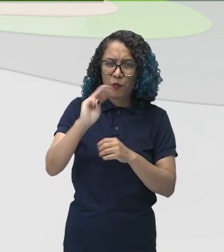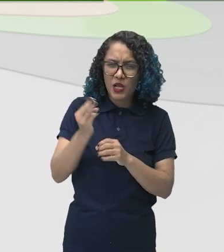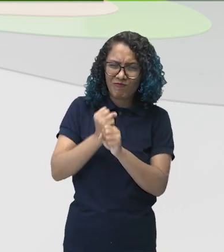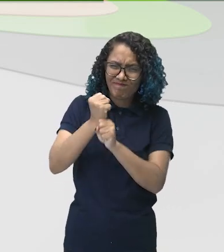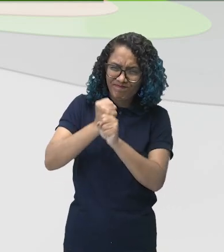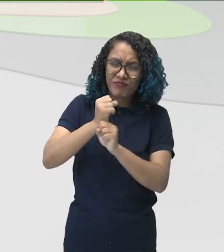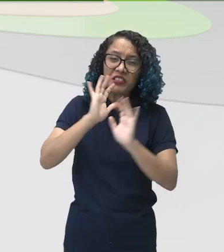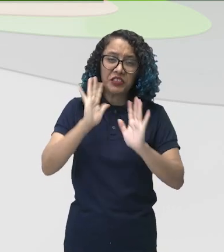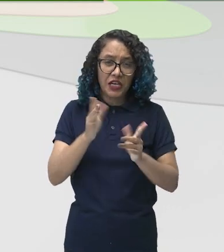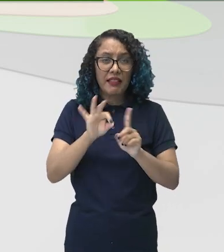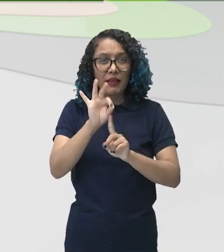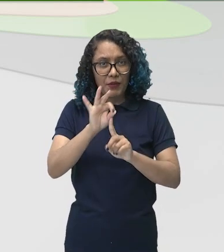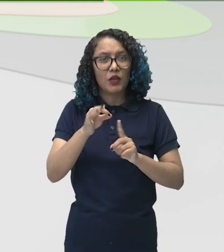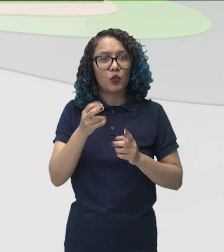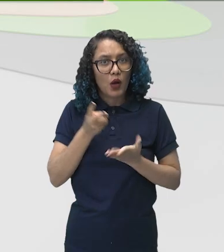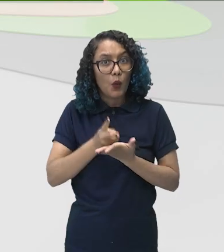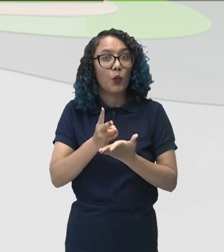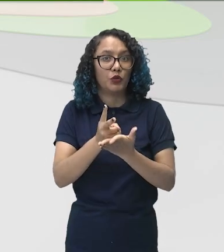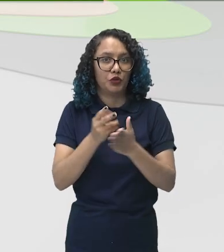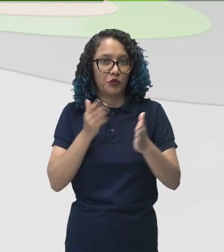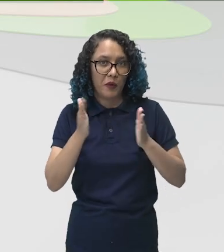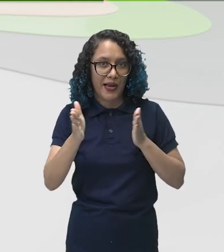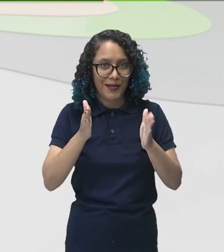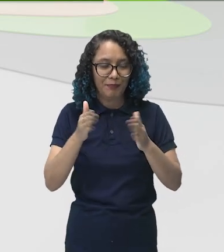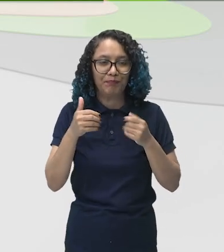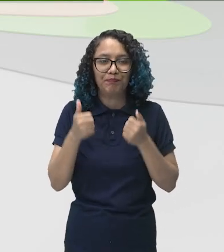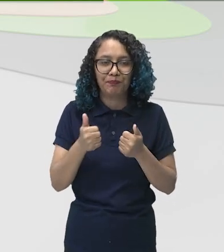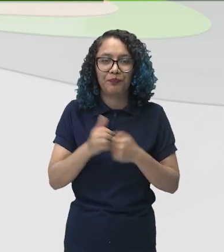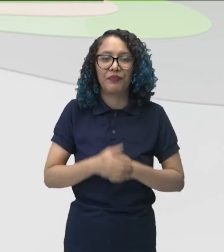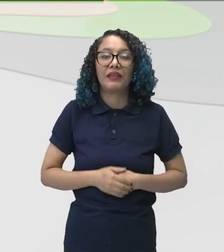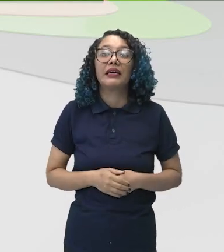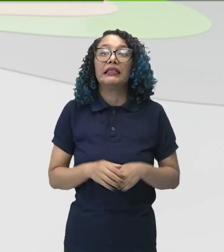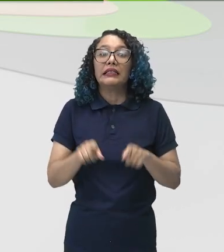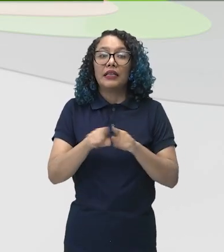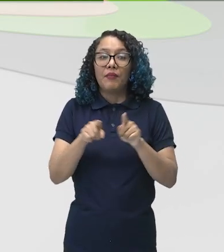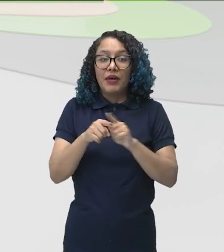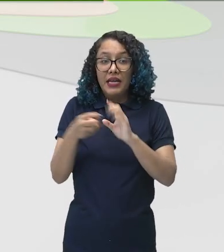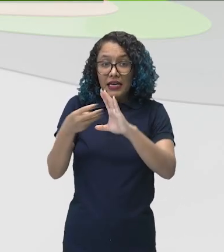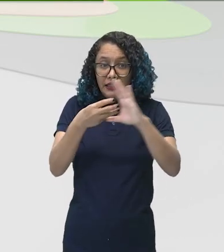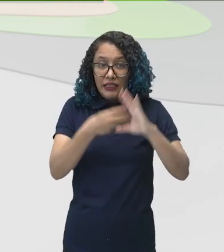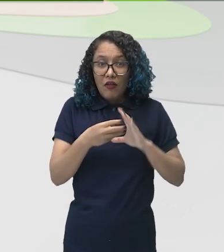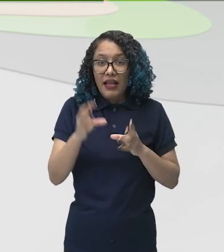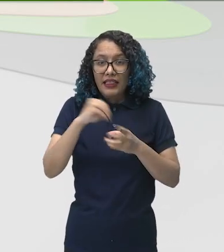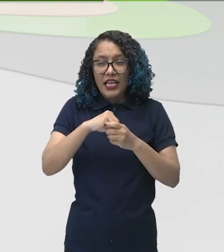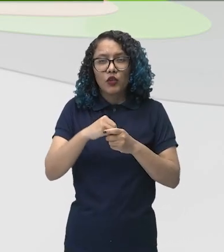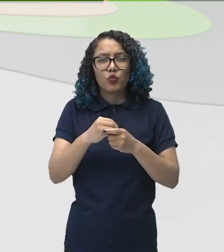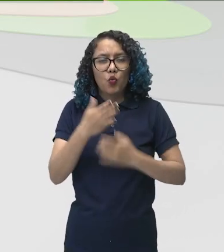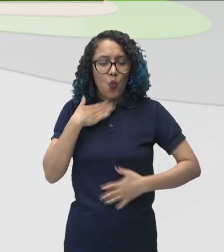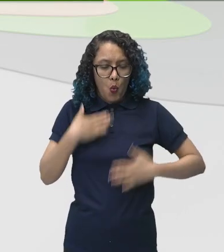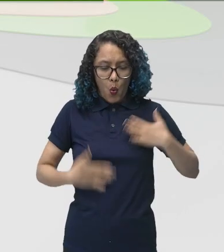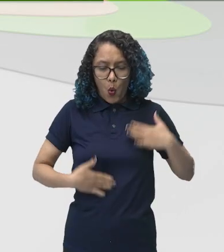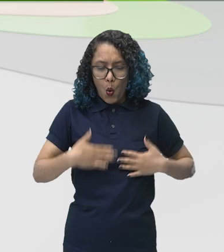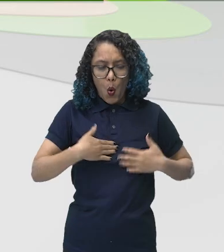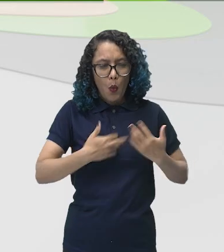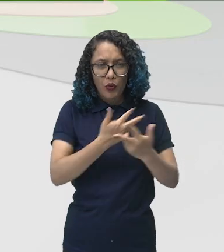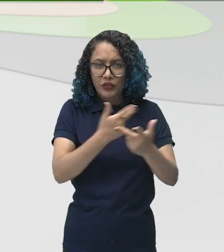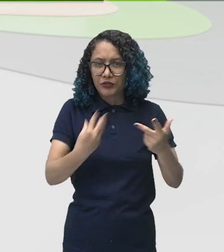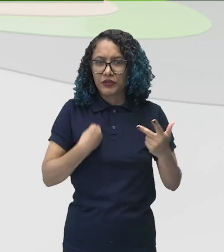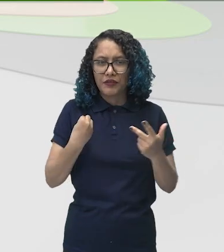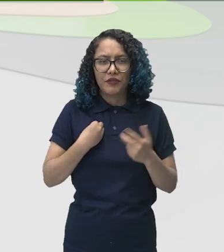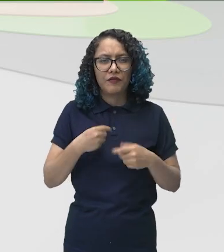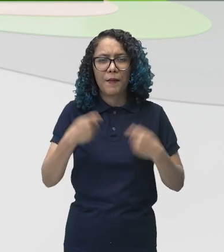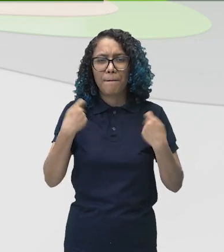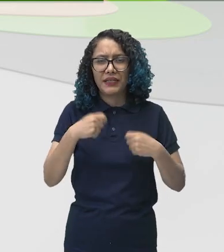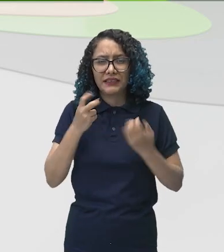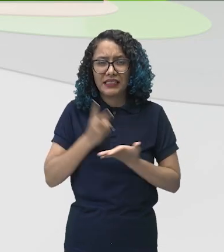anos. Além disso, as células que compõem o corpo dos seres vivos exigem um nível